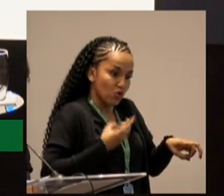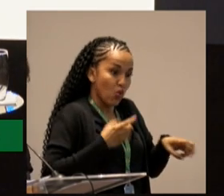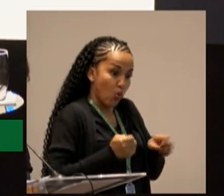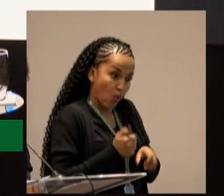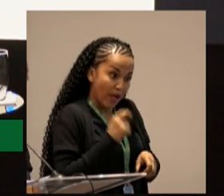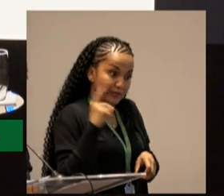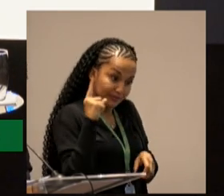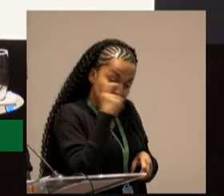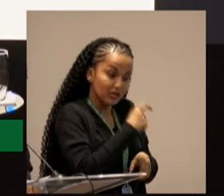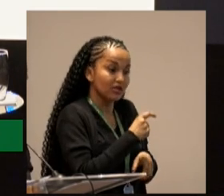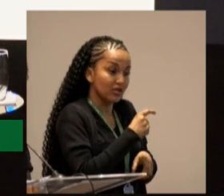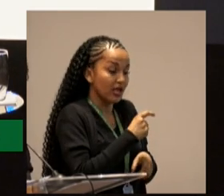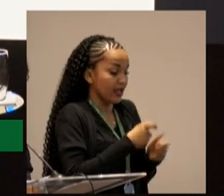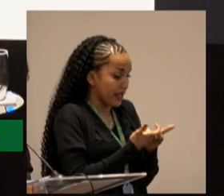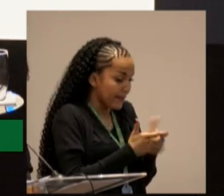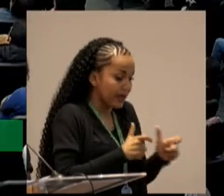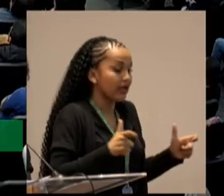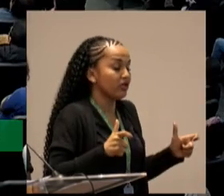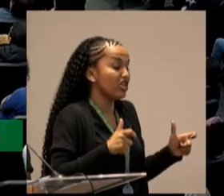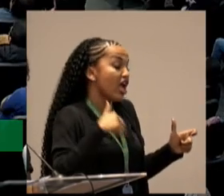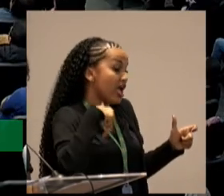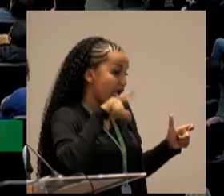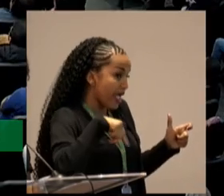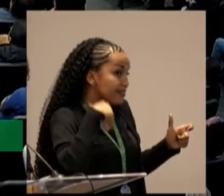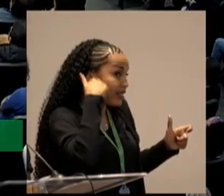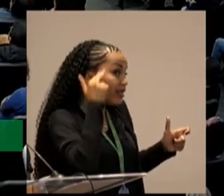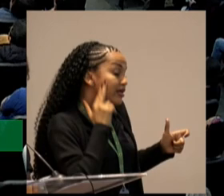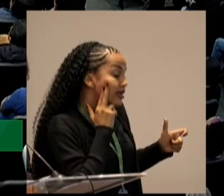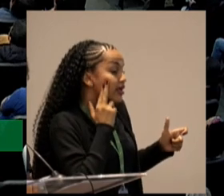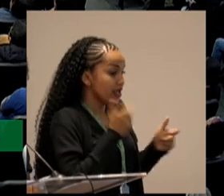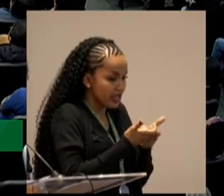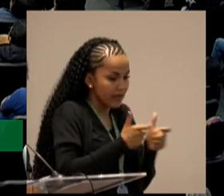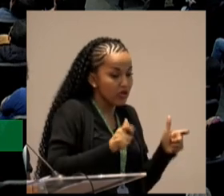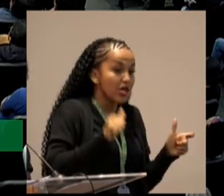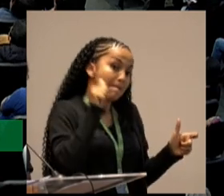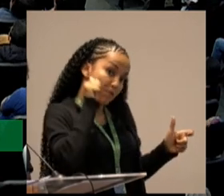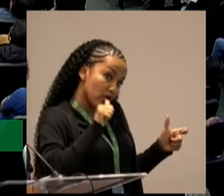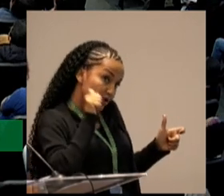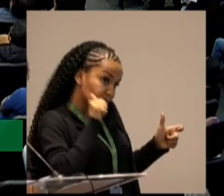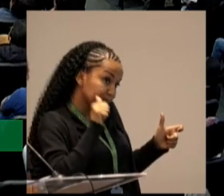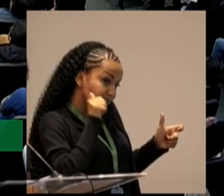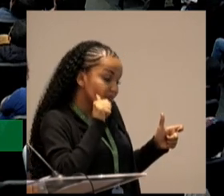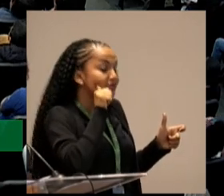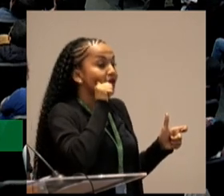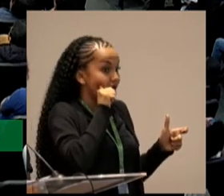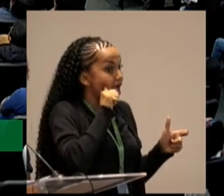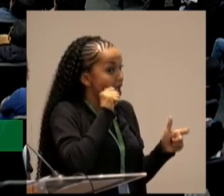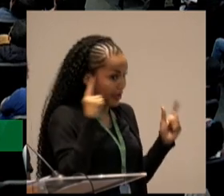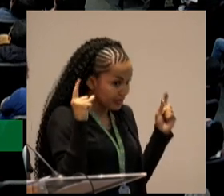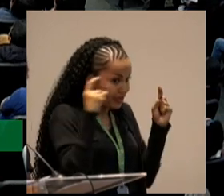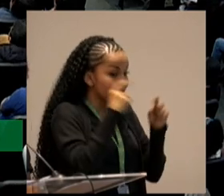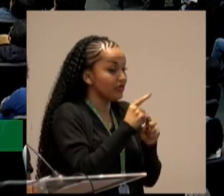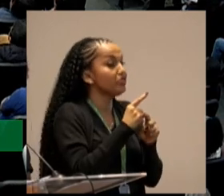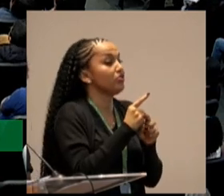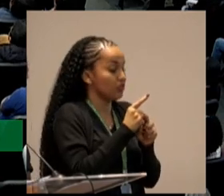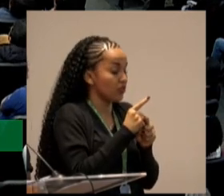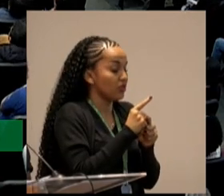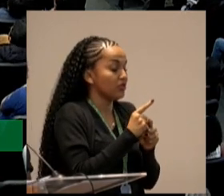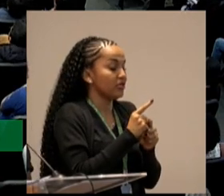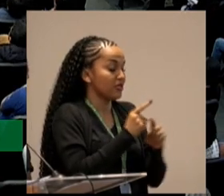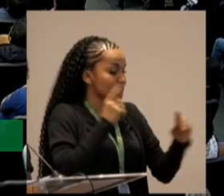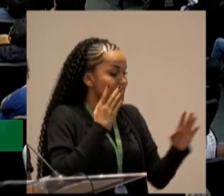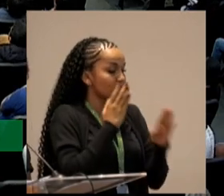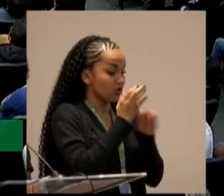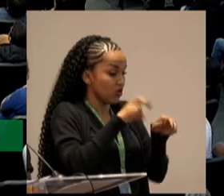posto que a maioria é negra e a maioria feminina. É uma raridade ver-se